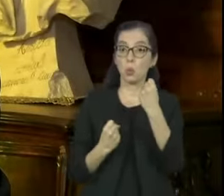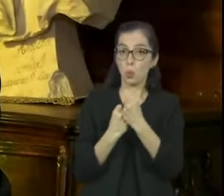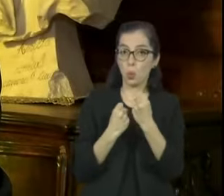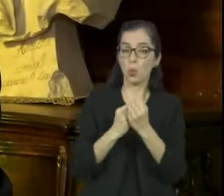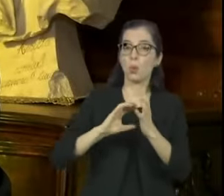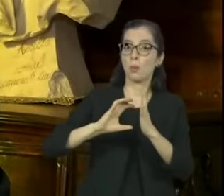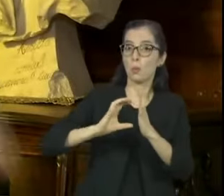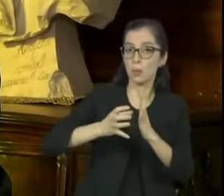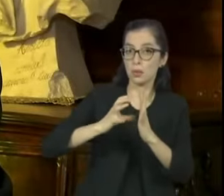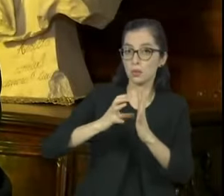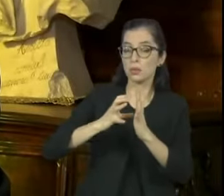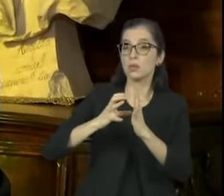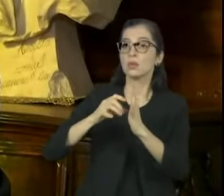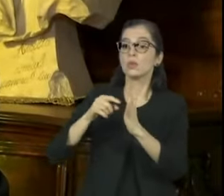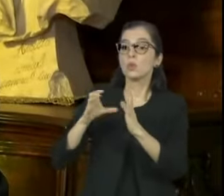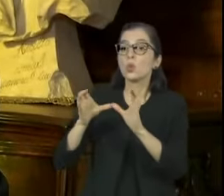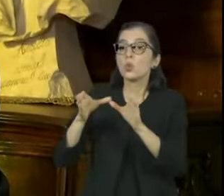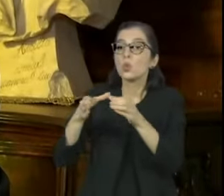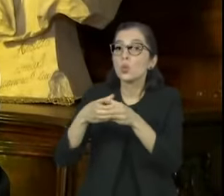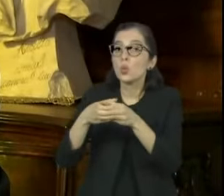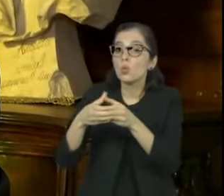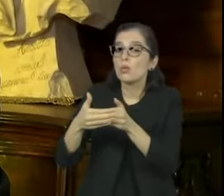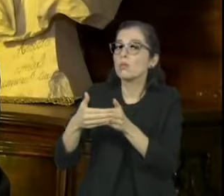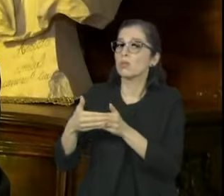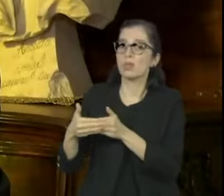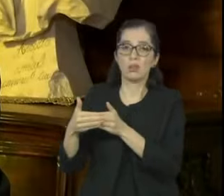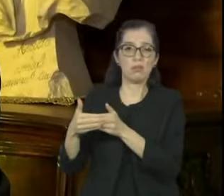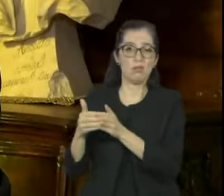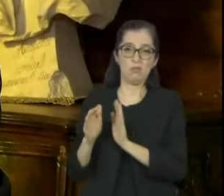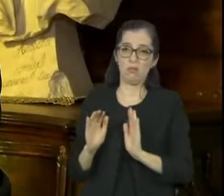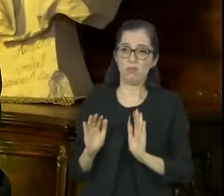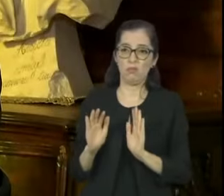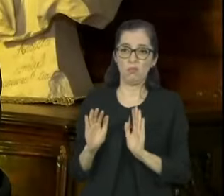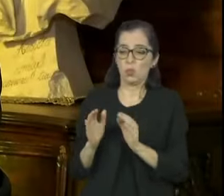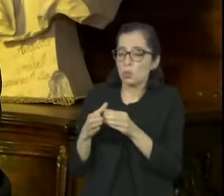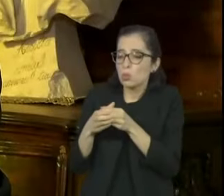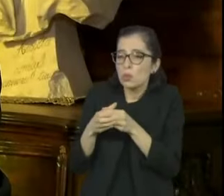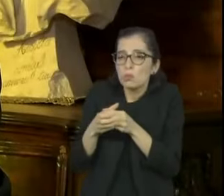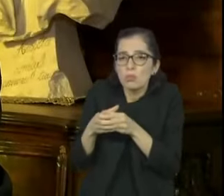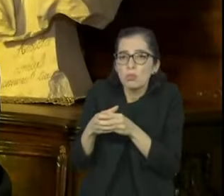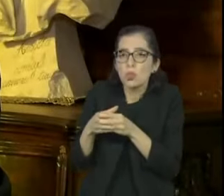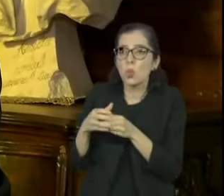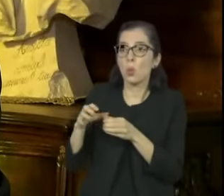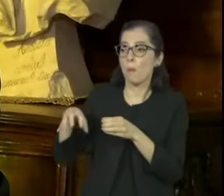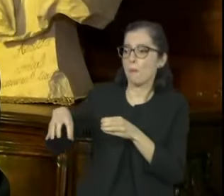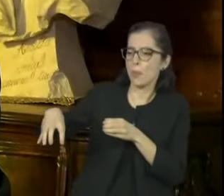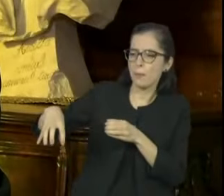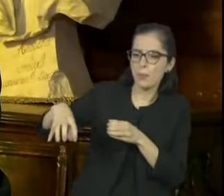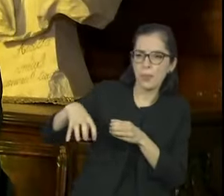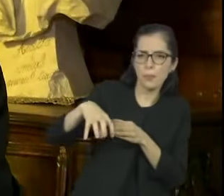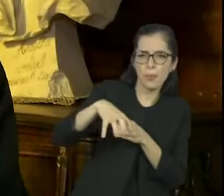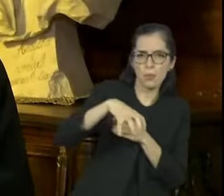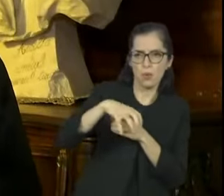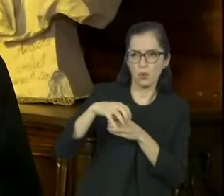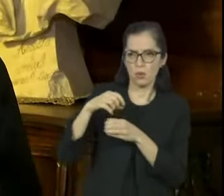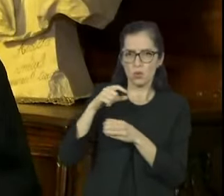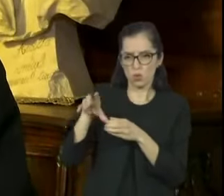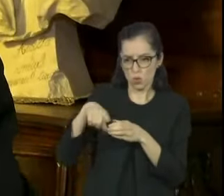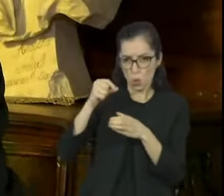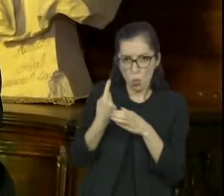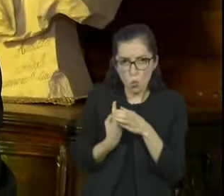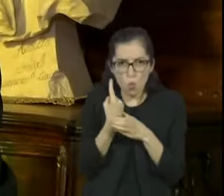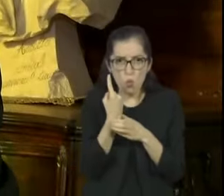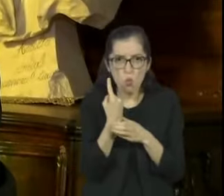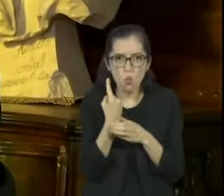parte a gente volta as costas para outra parte ele não é nosso papel escolher uma parte nós devemos tentar